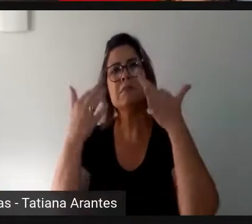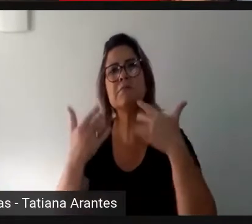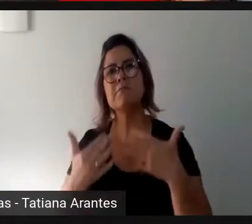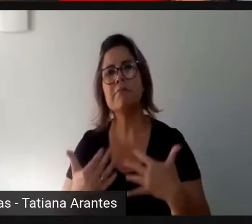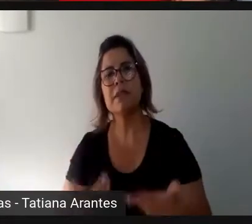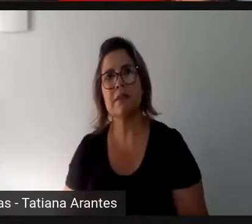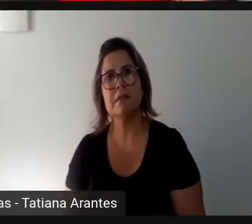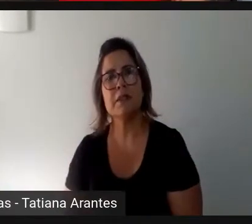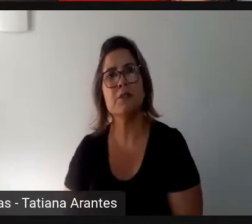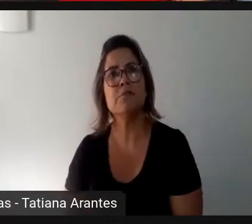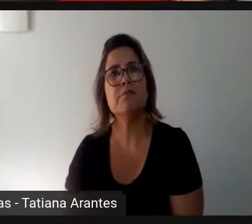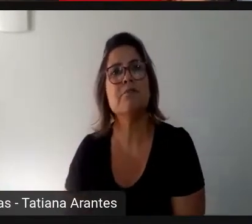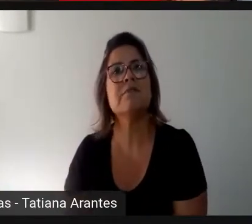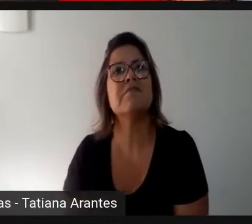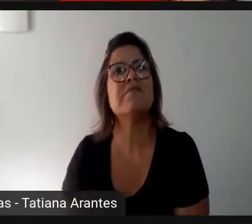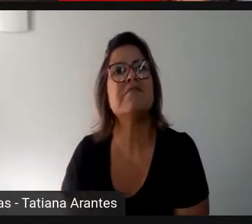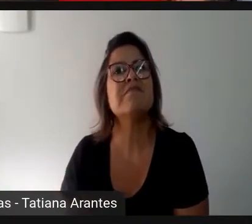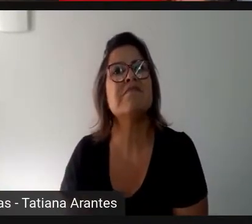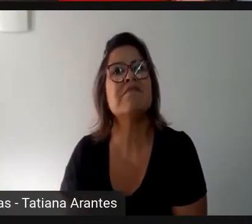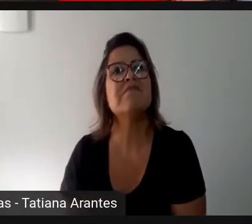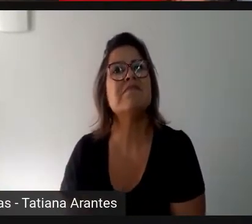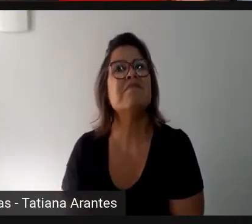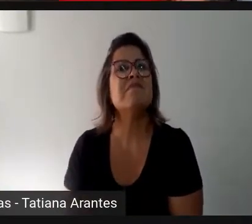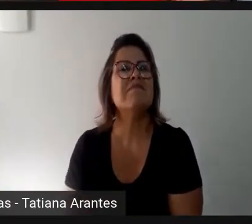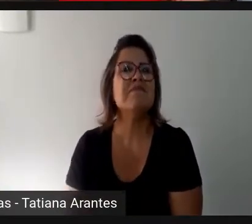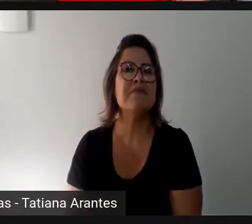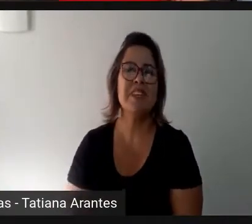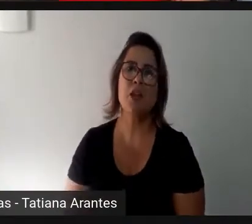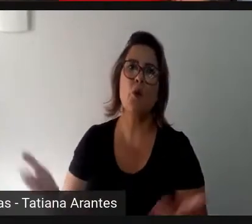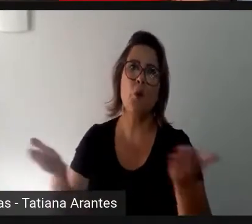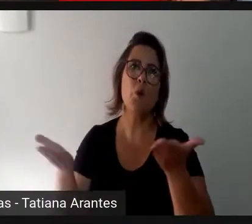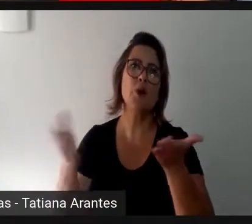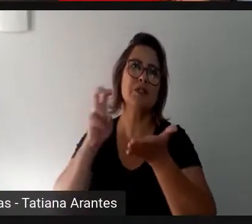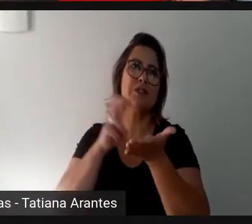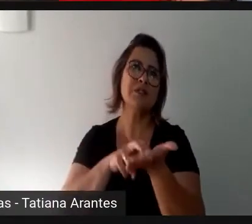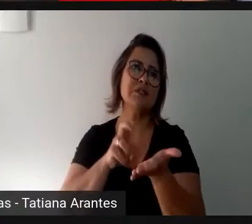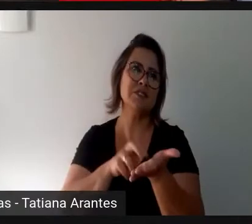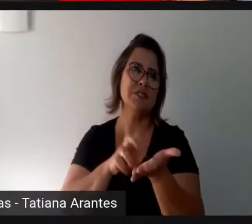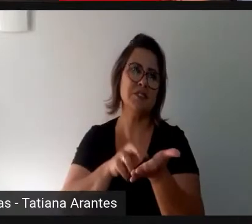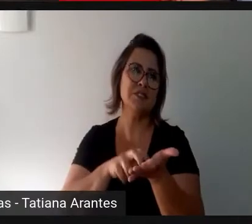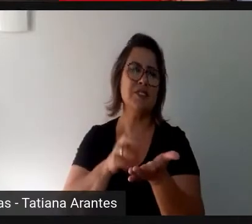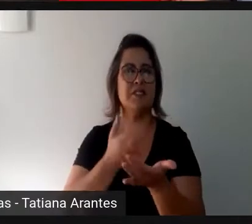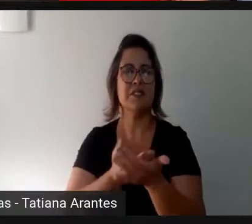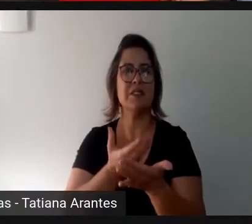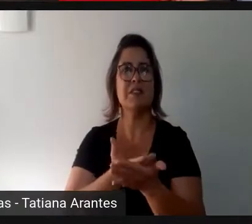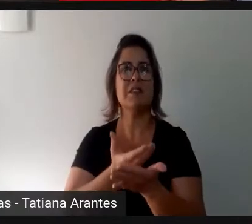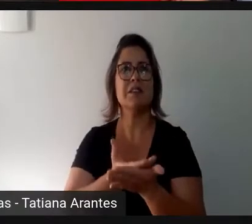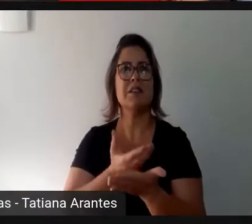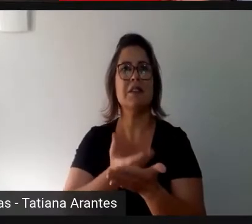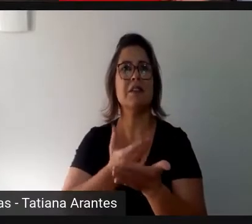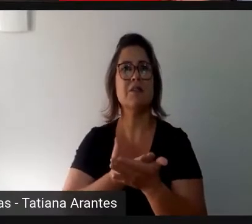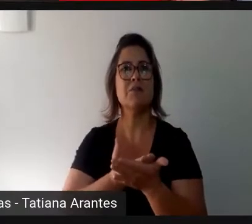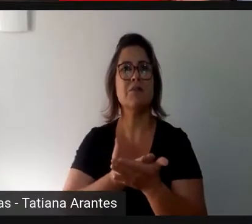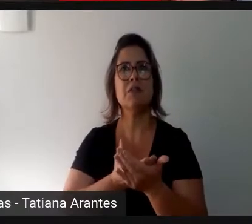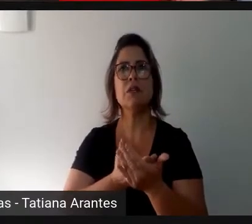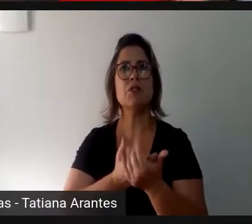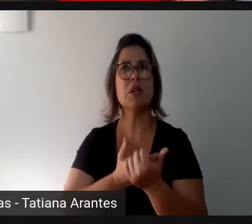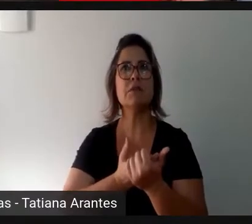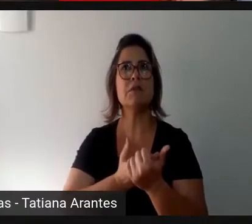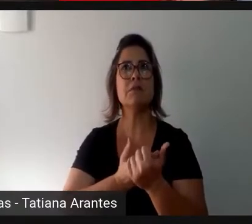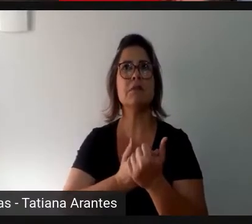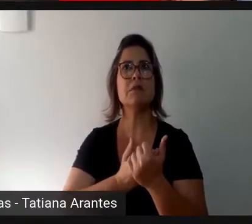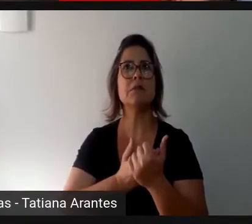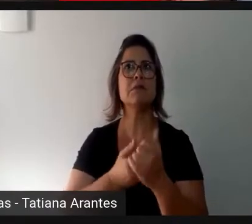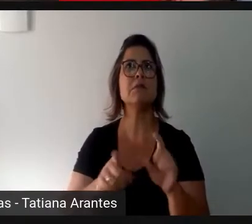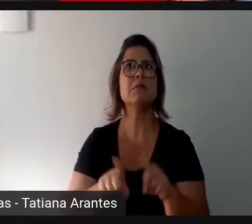Gostei. Você sabe que hoje eu estava numa aula de manhã, e daí tem um colega que falou que, numa universidade,